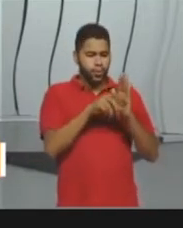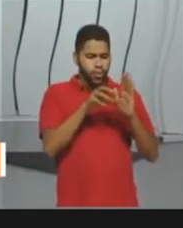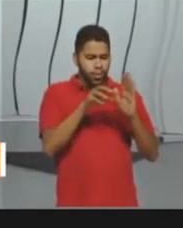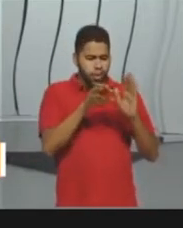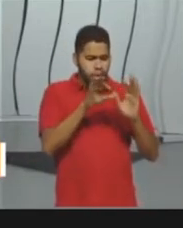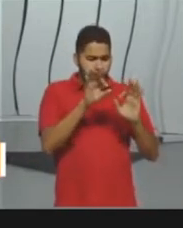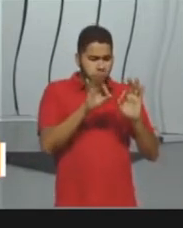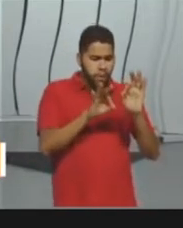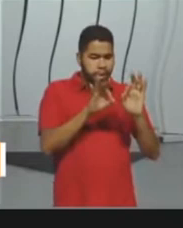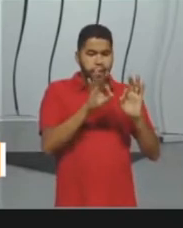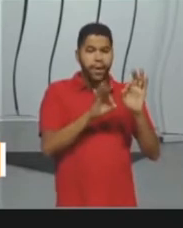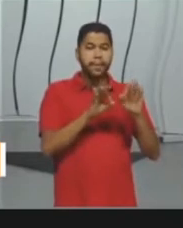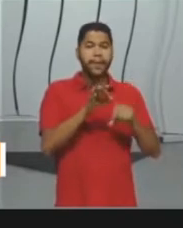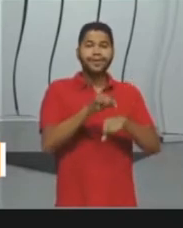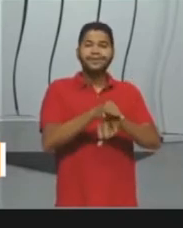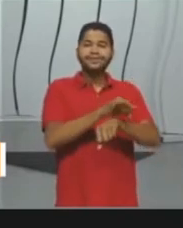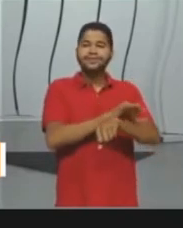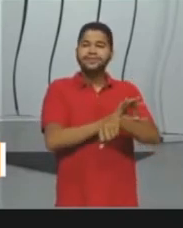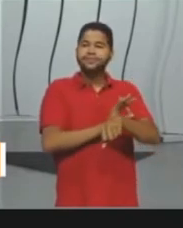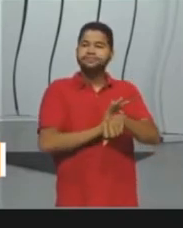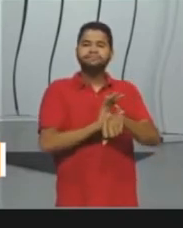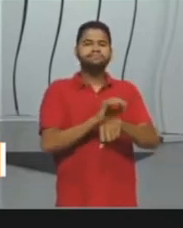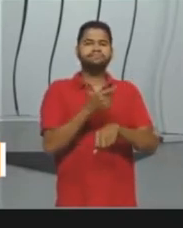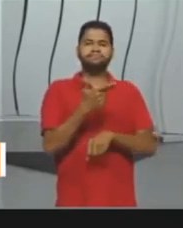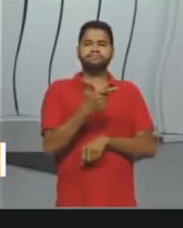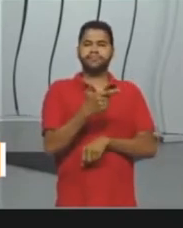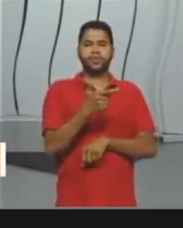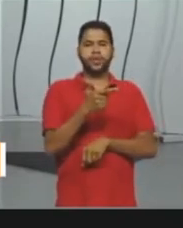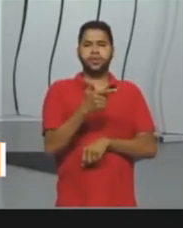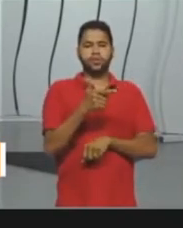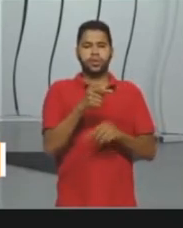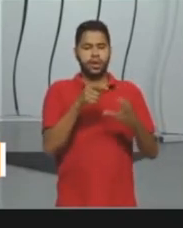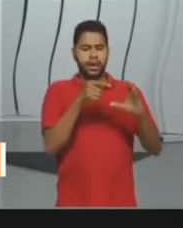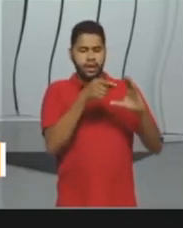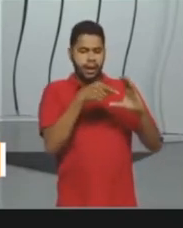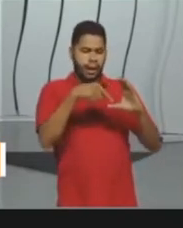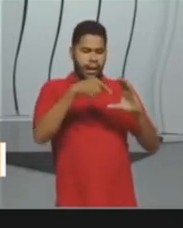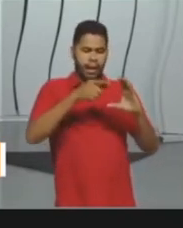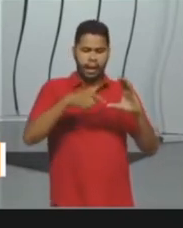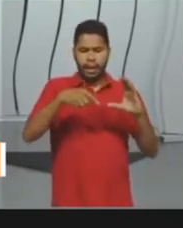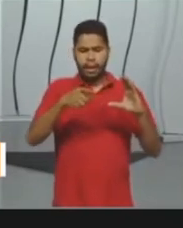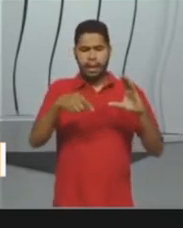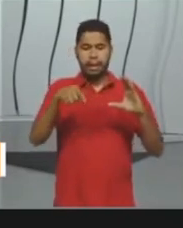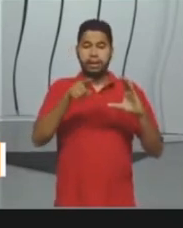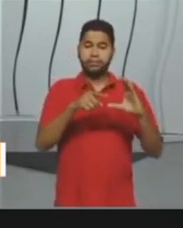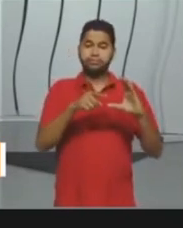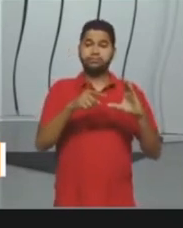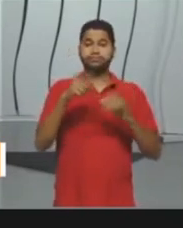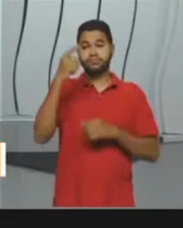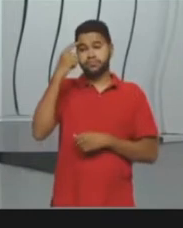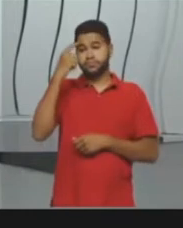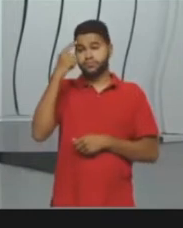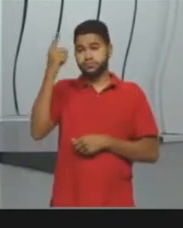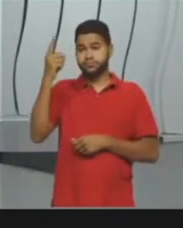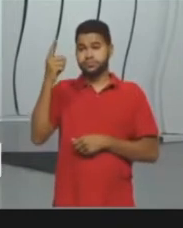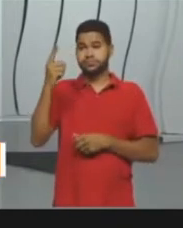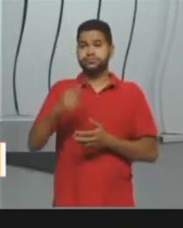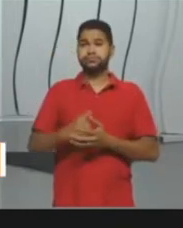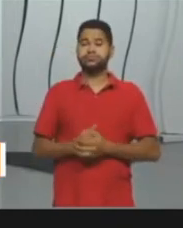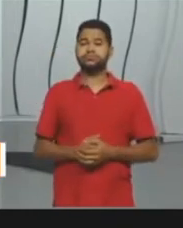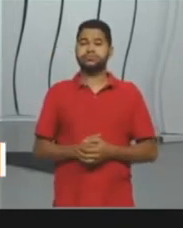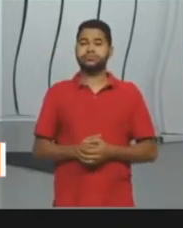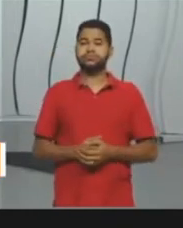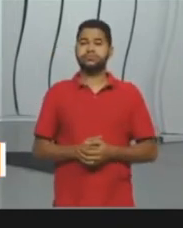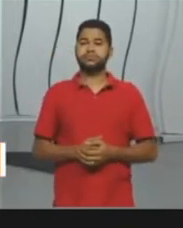formados por células que não possuem núcleo bem definido. Então essa é a ideia aqui.